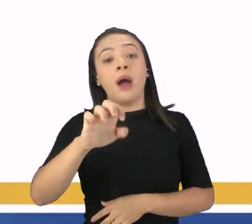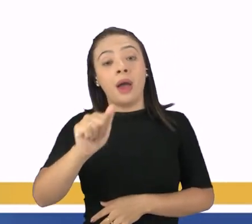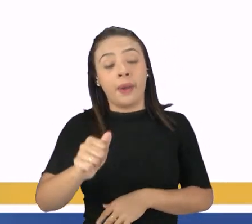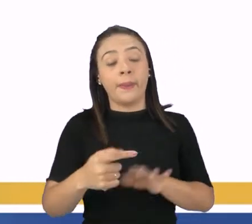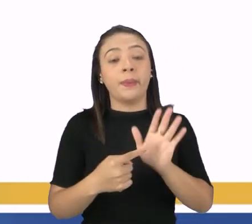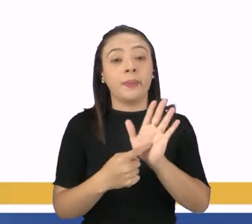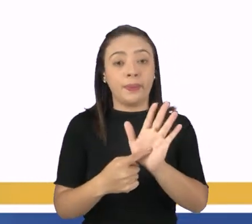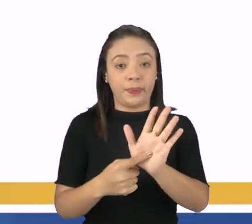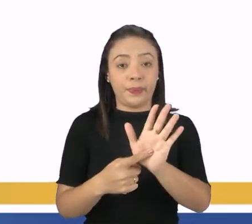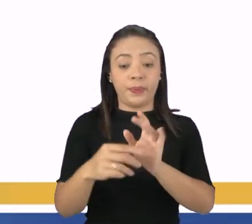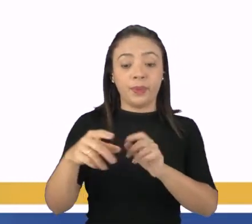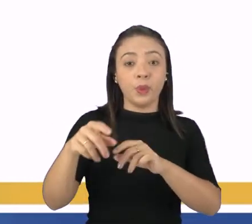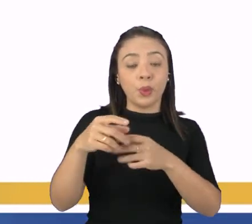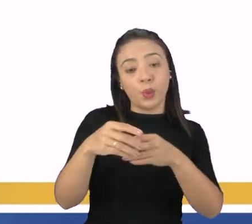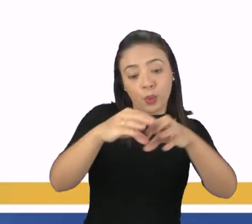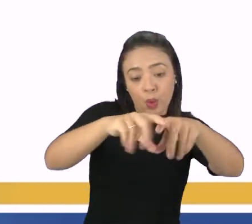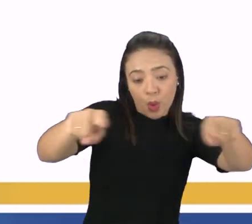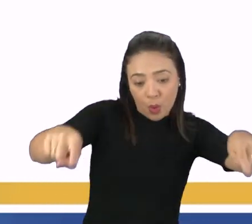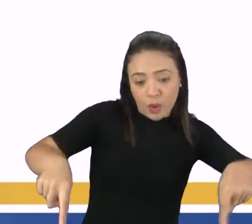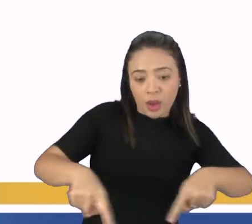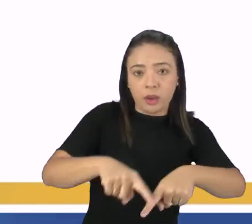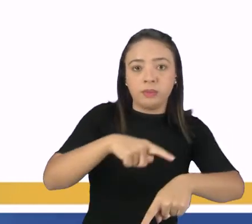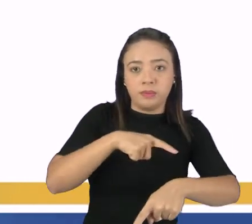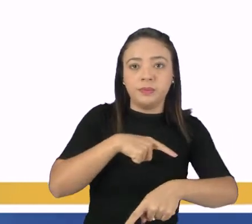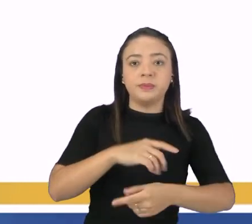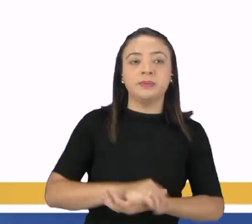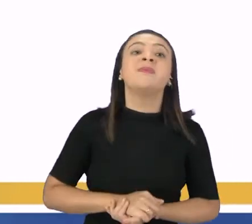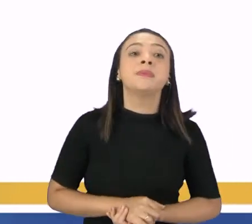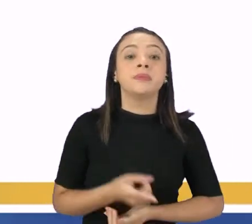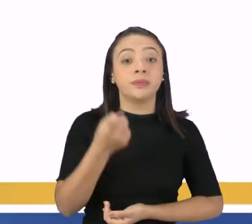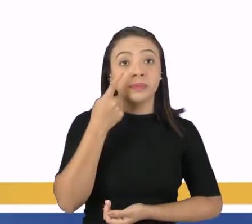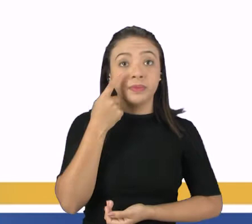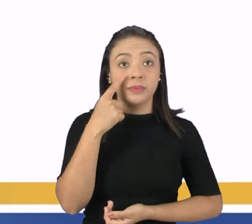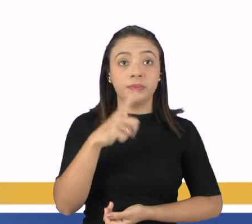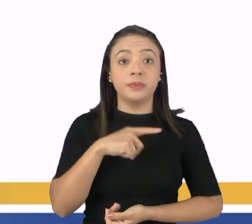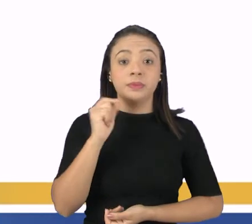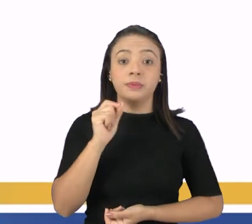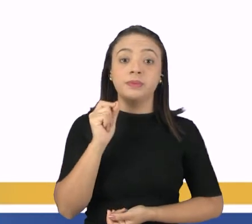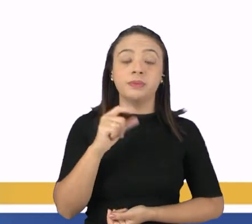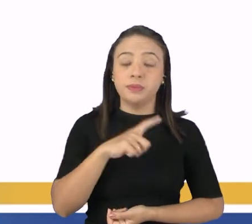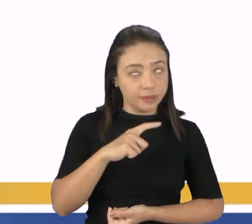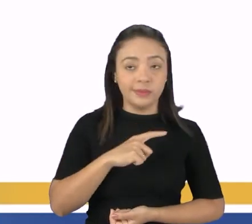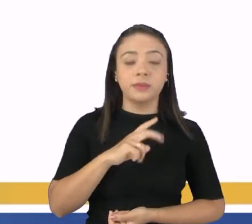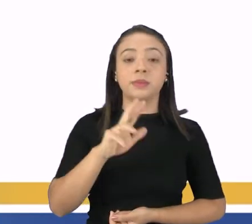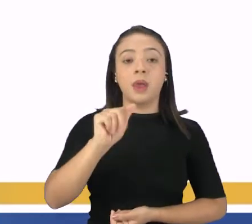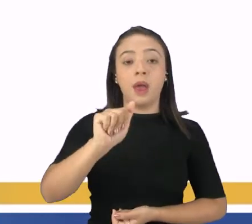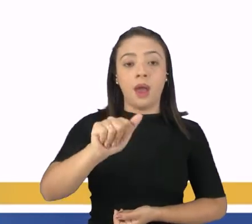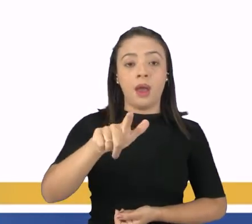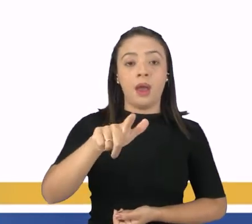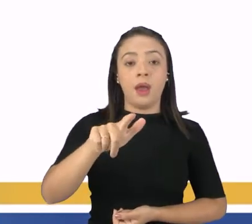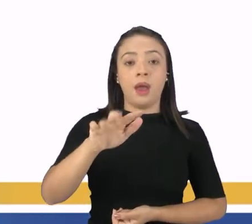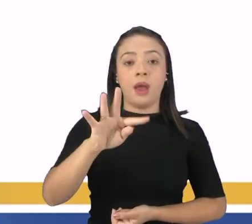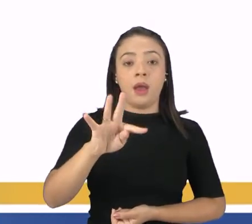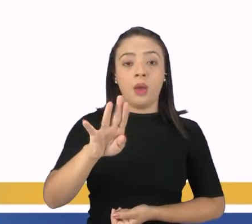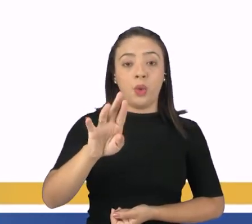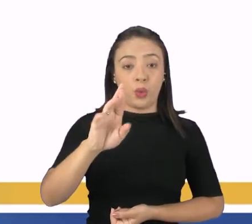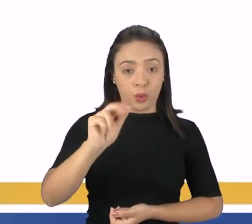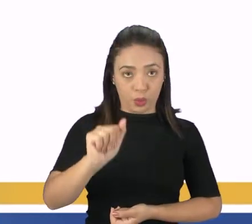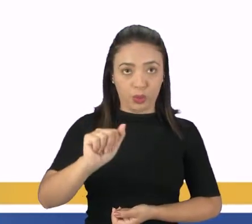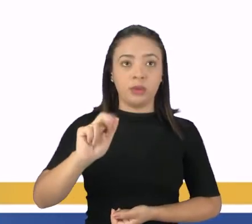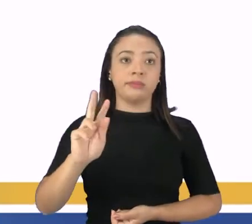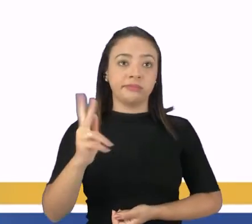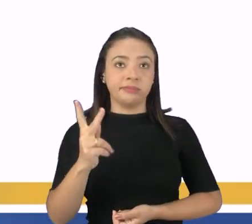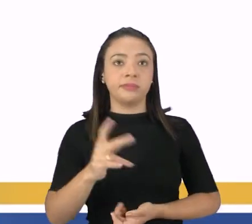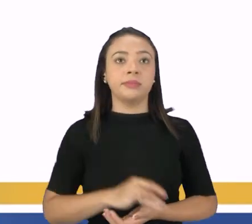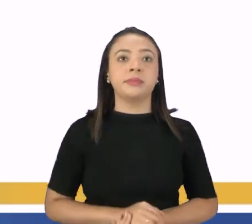questão. Muito bem. Observe que nós temos a altura, né, referente a uma das